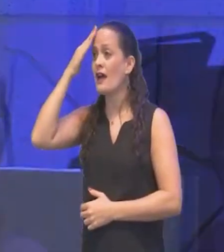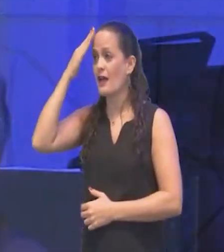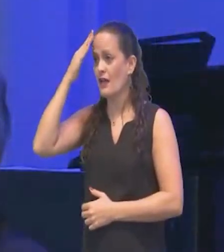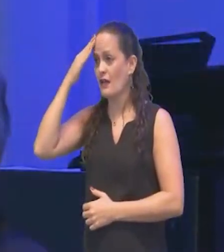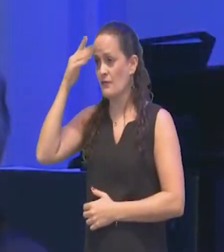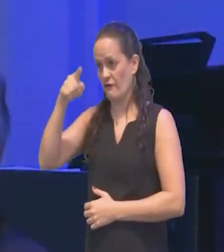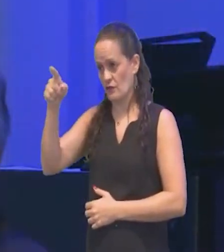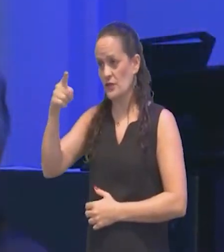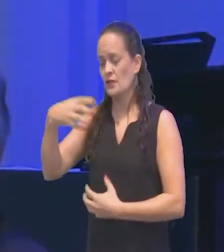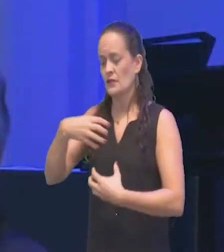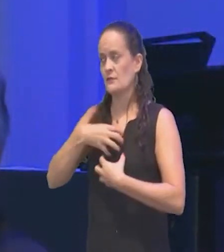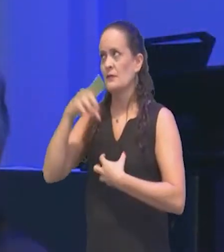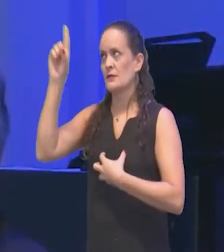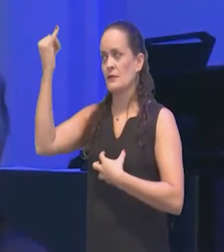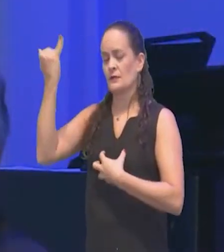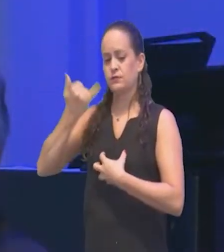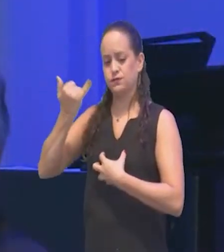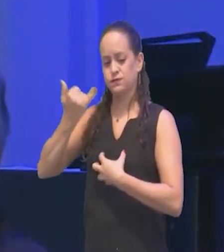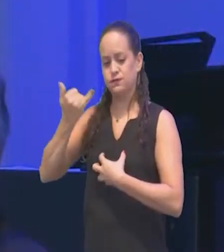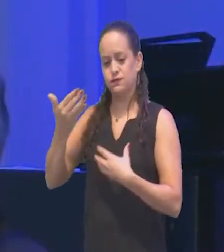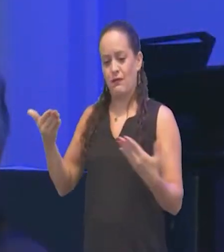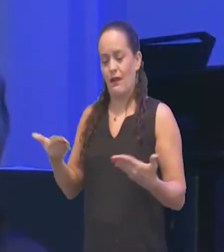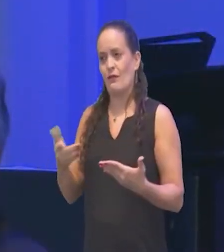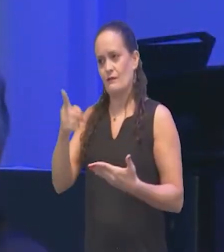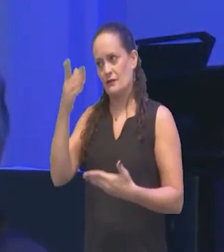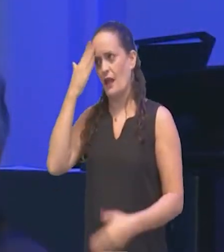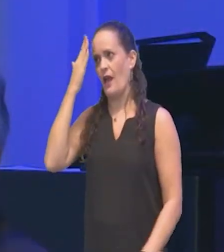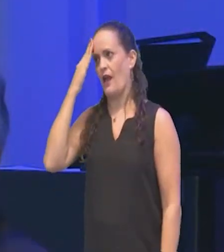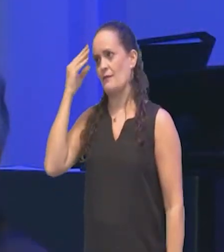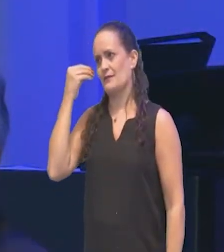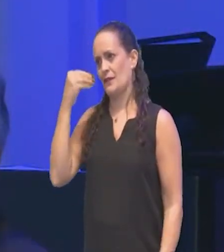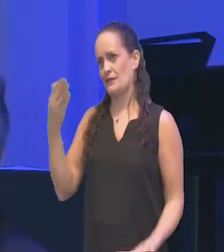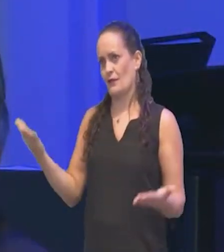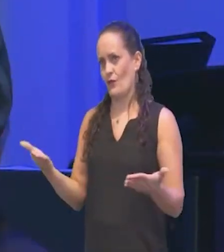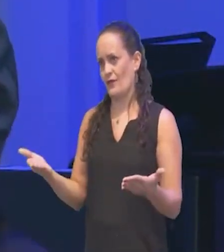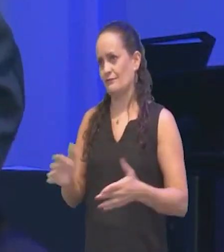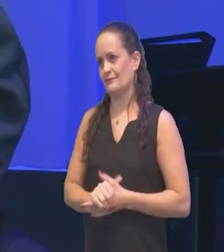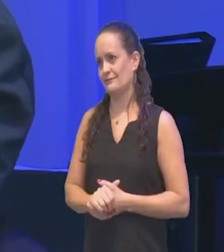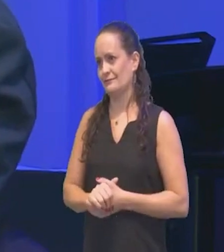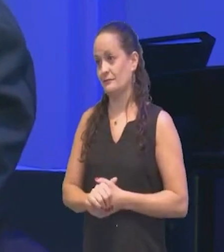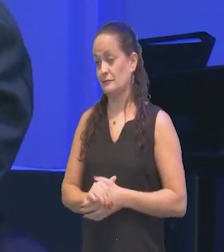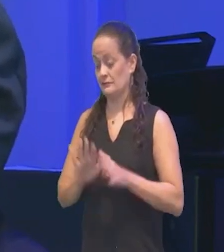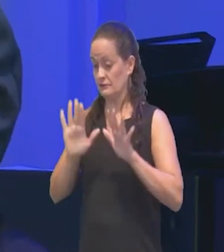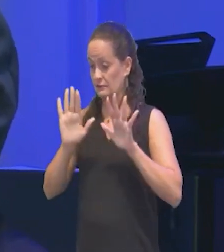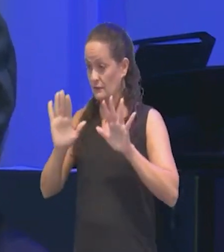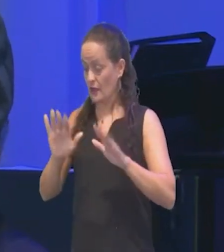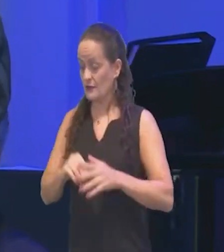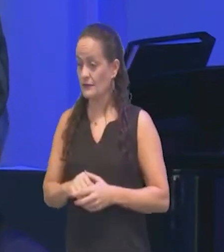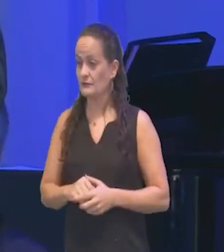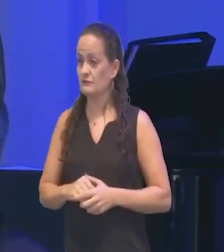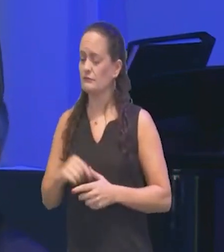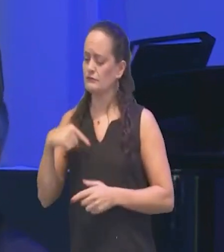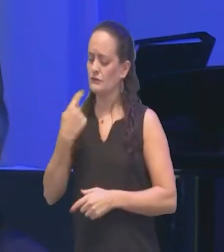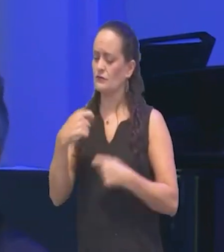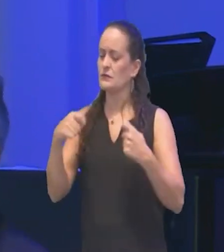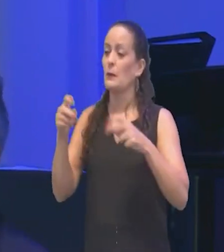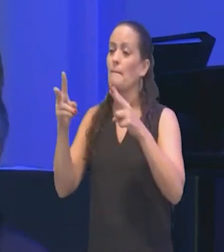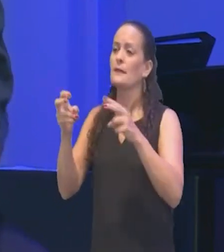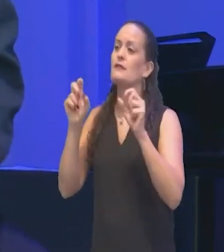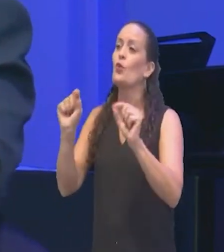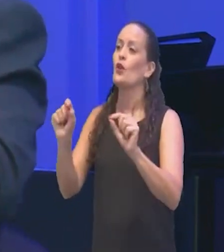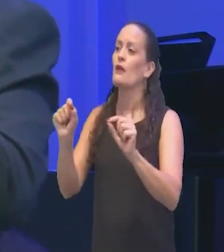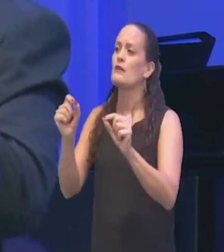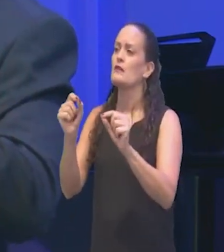nesta hora, por experiência própria. Mas é interessante nós percebermos, meus amados, que as crises